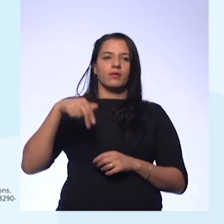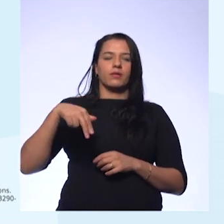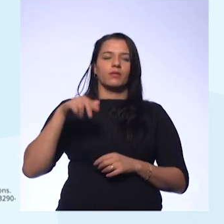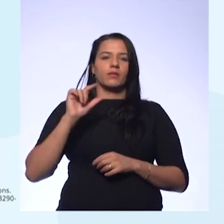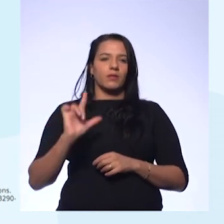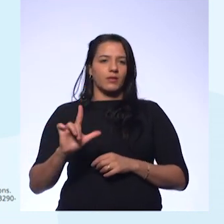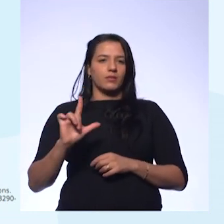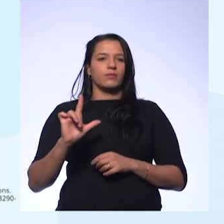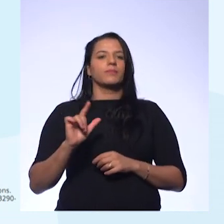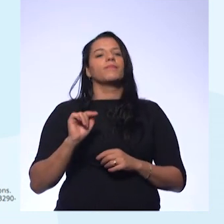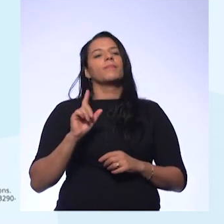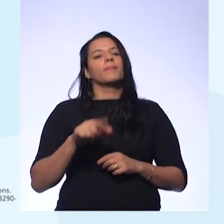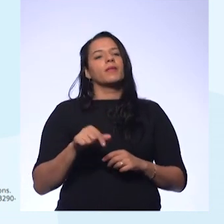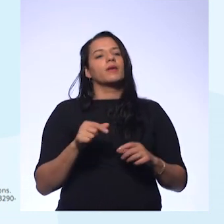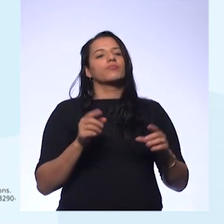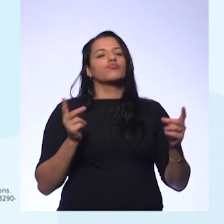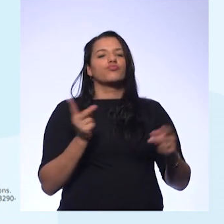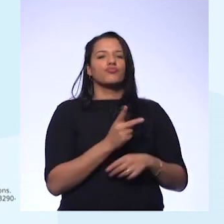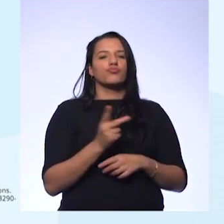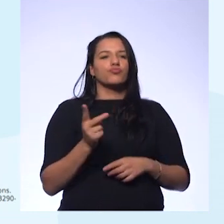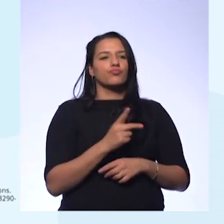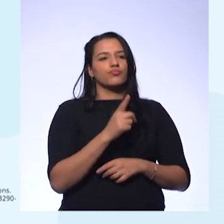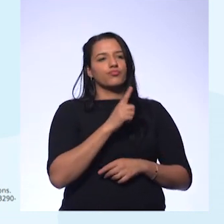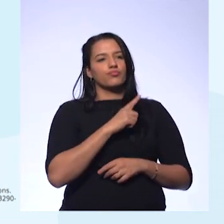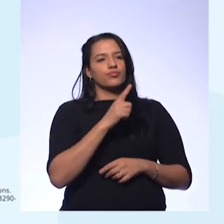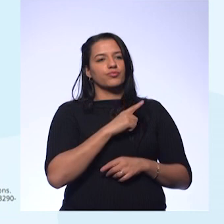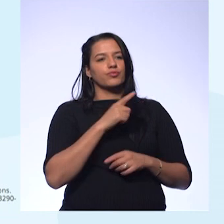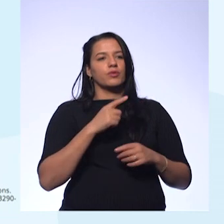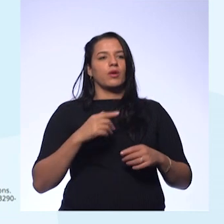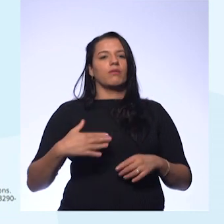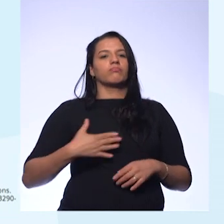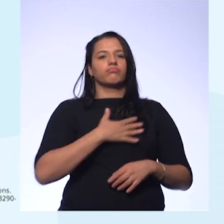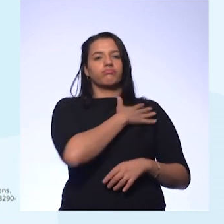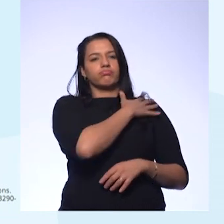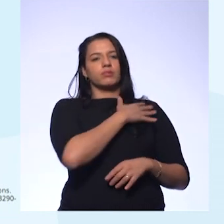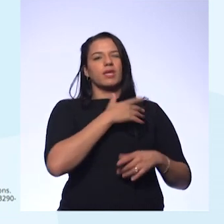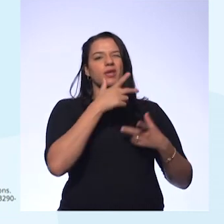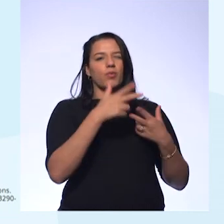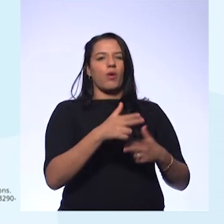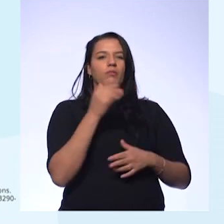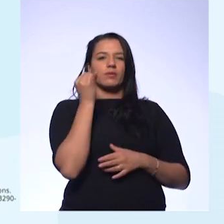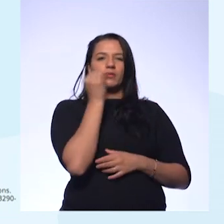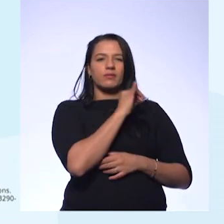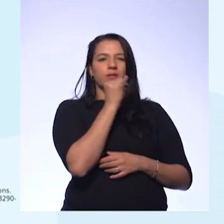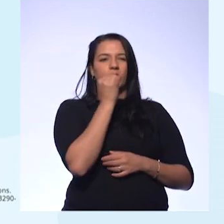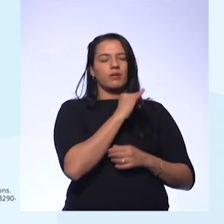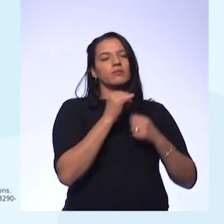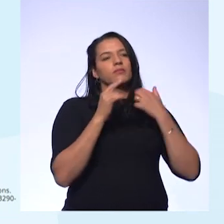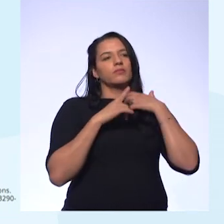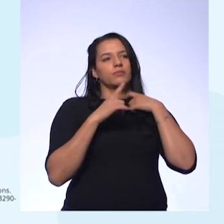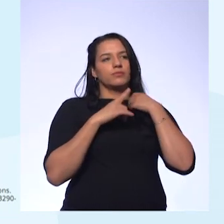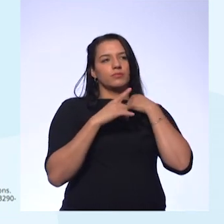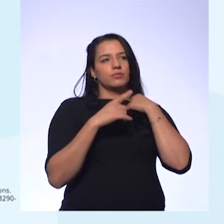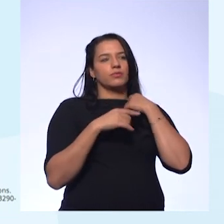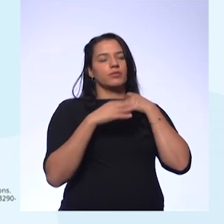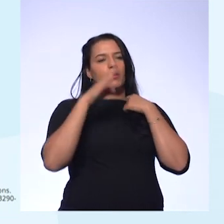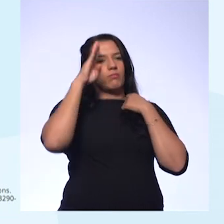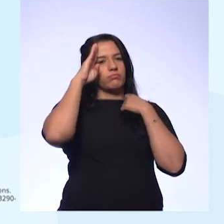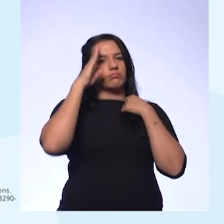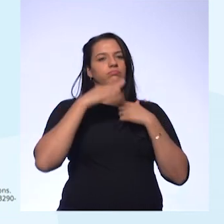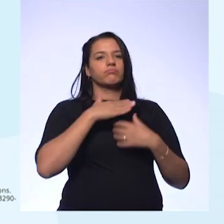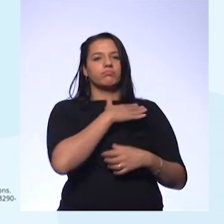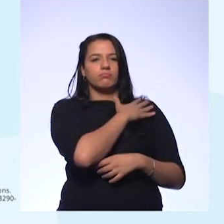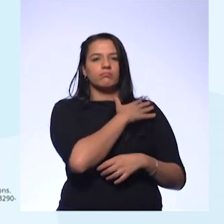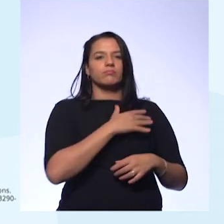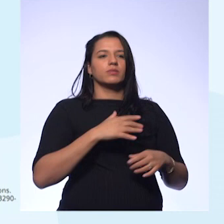tinham um caráter muito parecido com a frente de combatimento lá da Itália fascista. Era um grupo paramilitar, de uma certa forma,